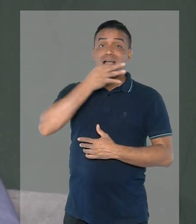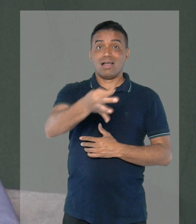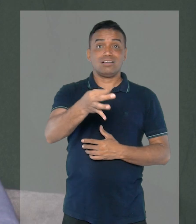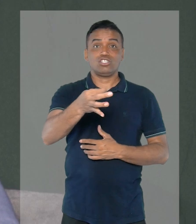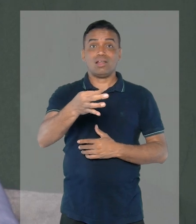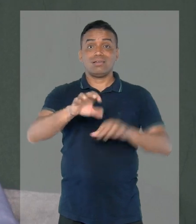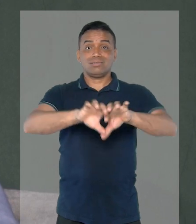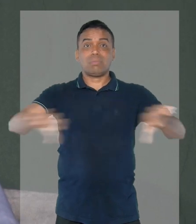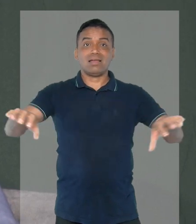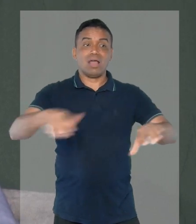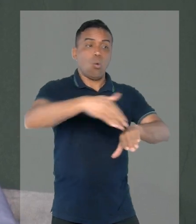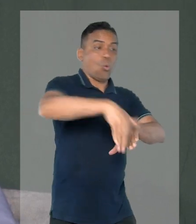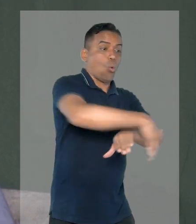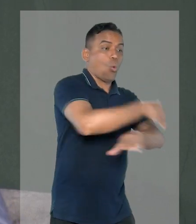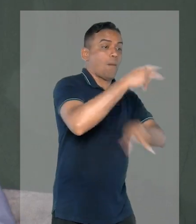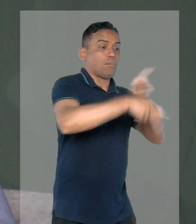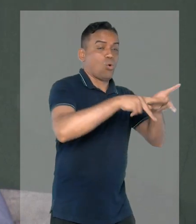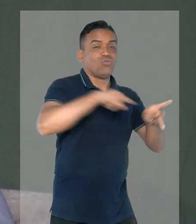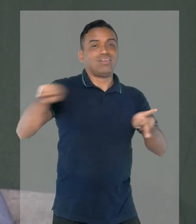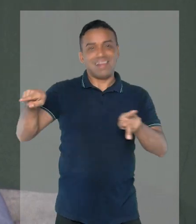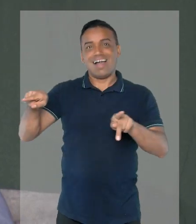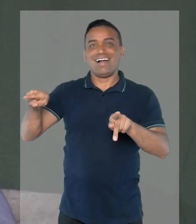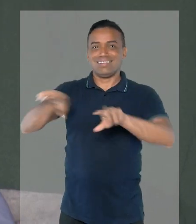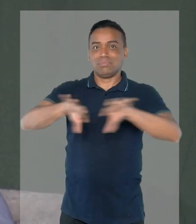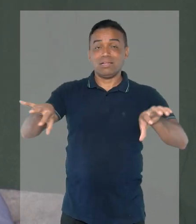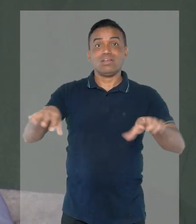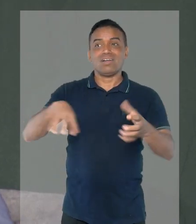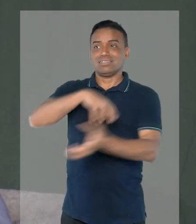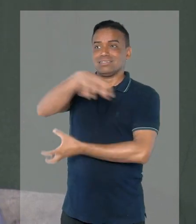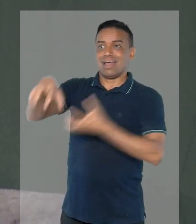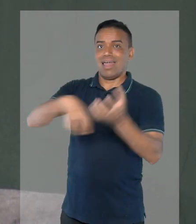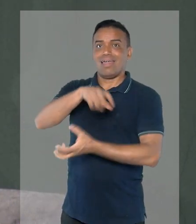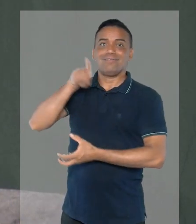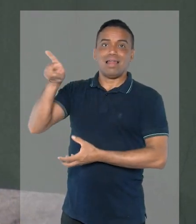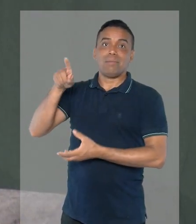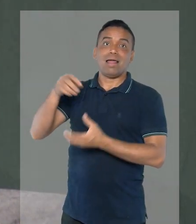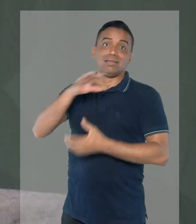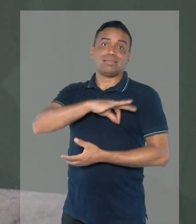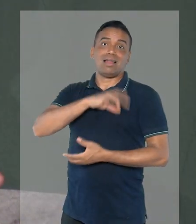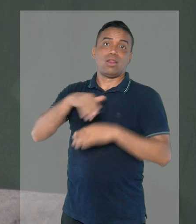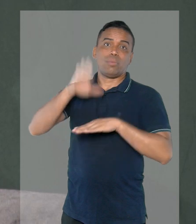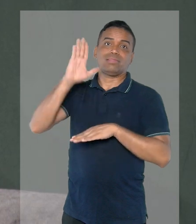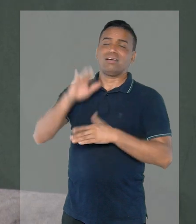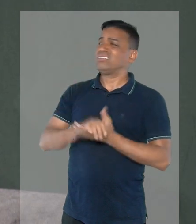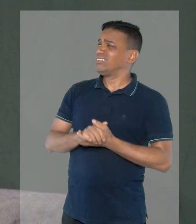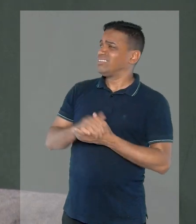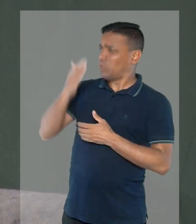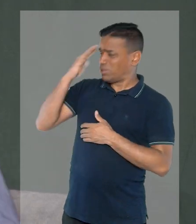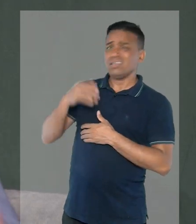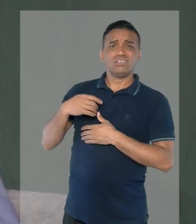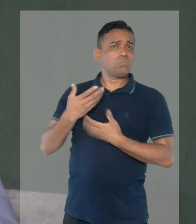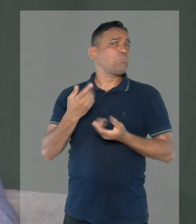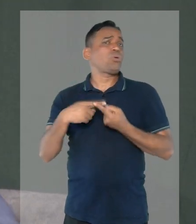longe do turbilhão da rua. Aí, quando a gente faz greve na academia para aumentar salário, ninguém entende, né? Por que vocês estão fazendo greve? A gente está fazendo greve porque a gente